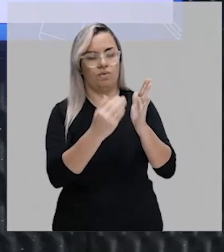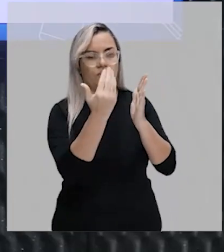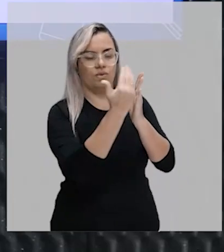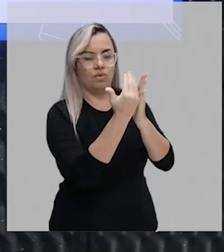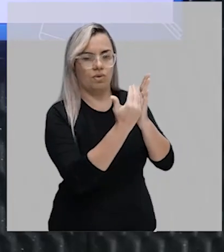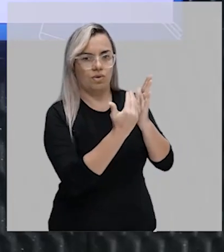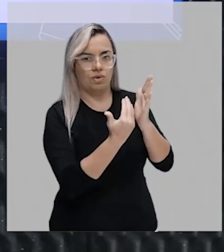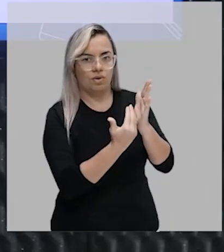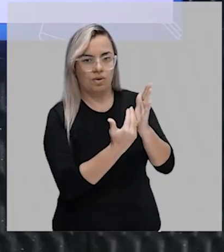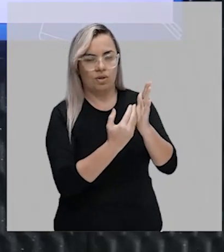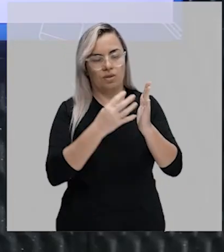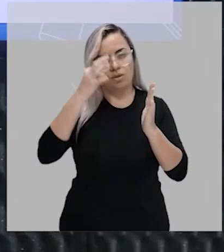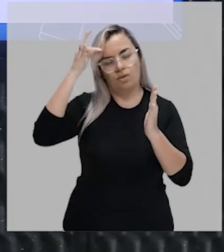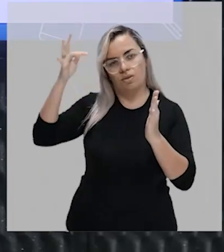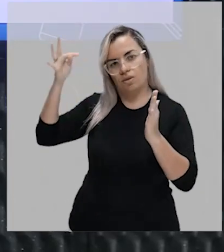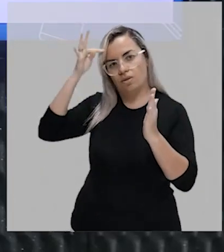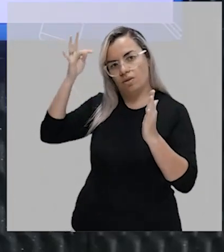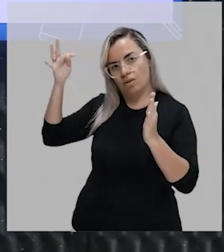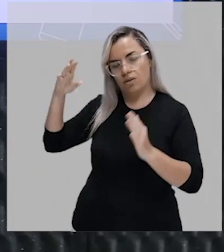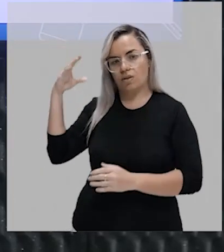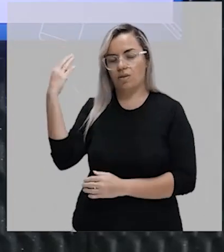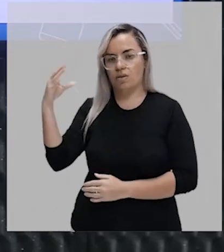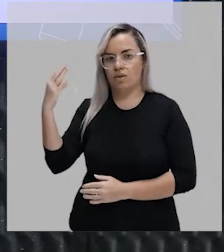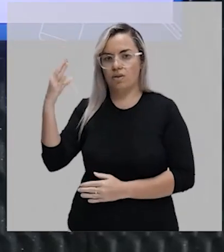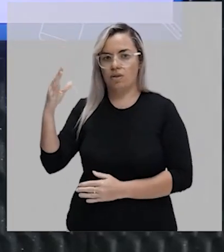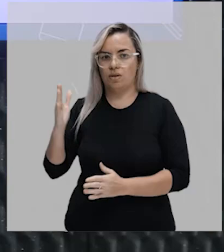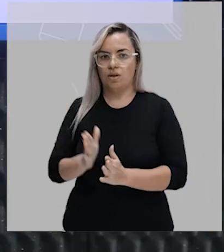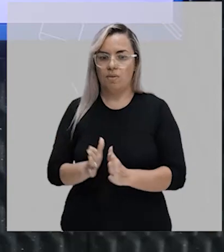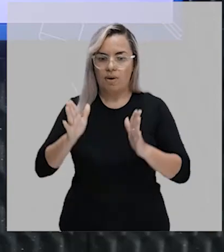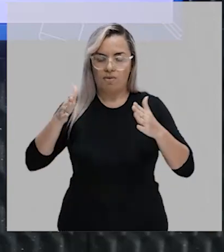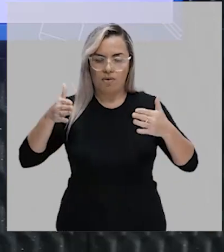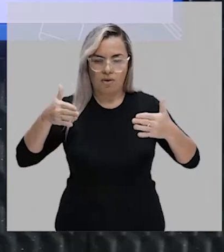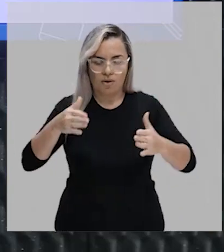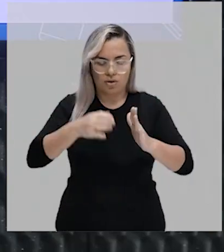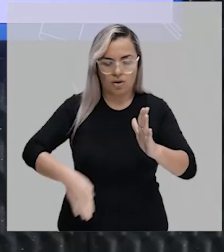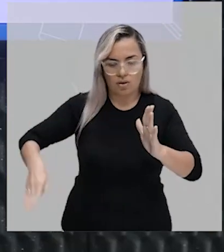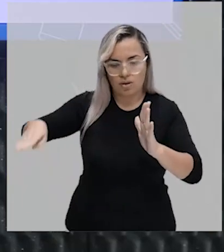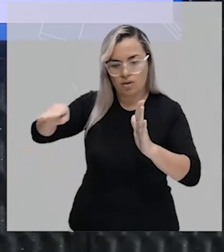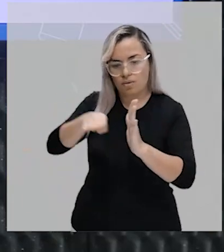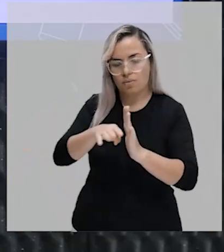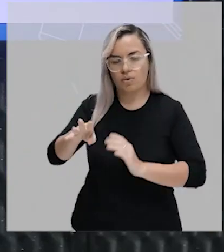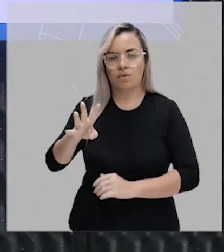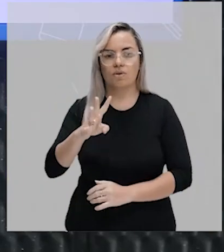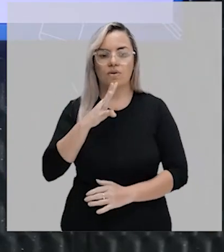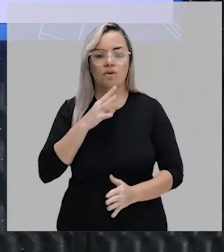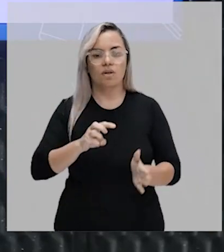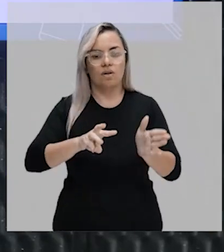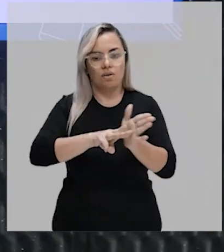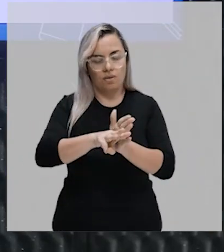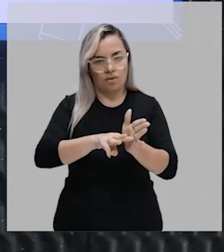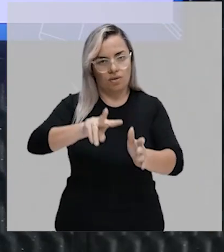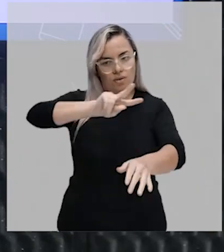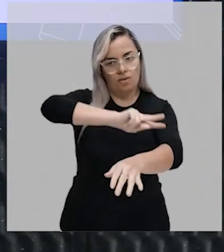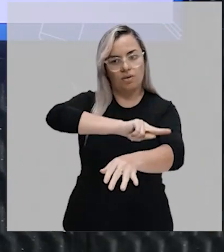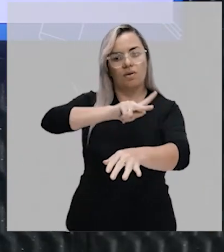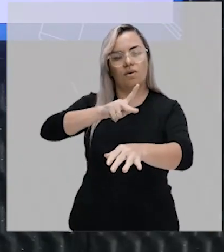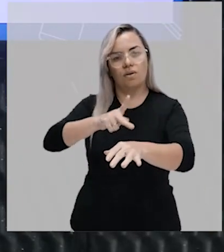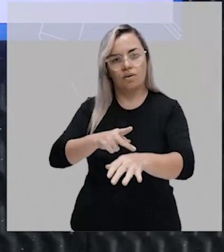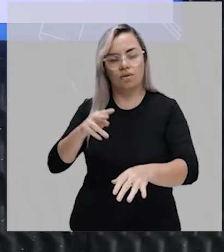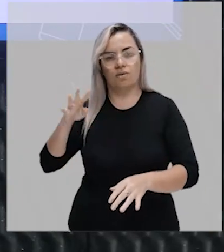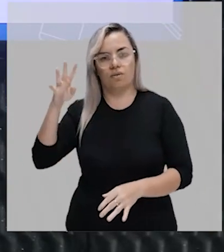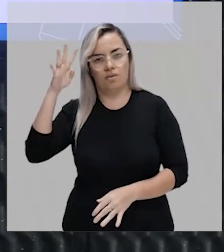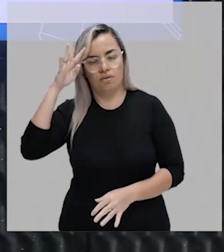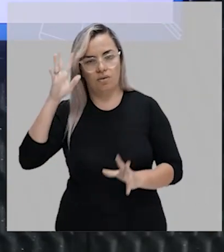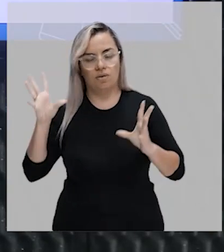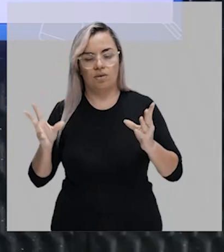que a ciência segue para chegar a um determinado conhecimento, tá? Que é esse método aqui que a gente está mencionando. E agora a gente vai só colocar em prática o